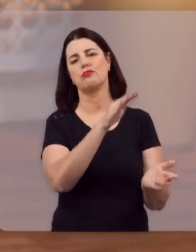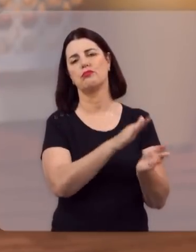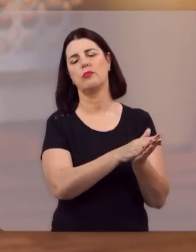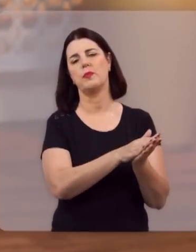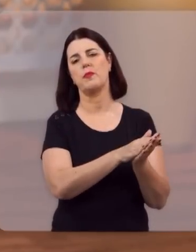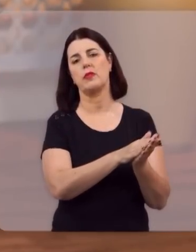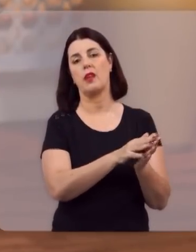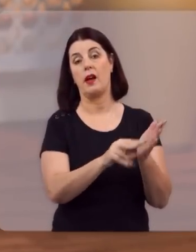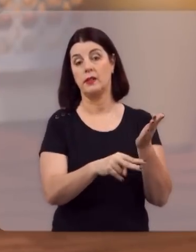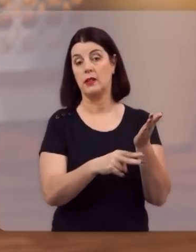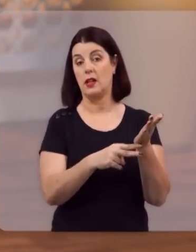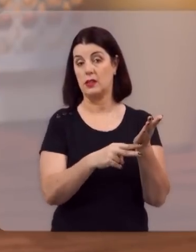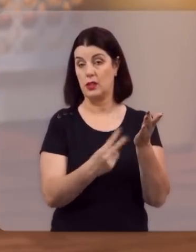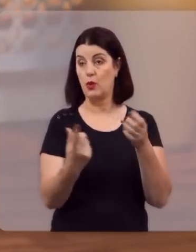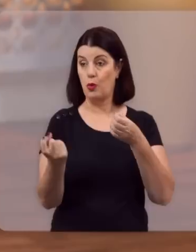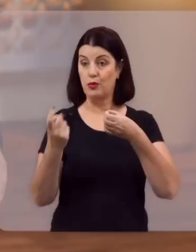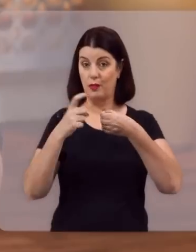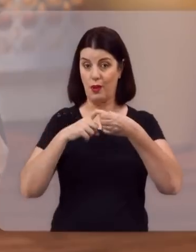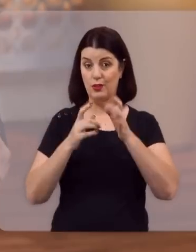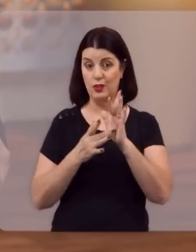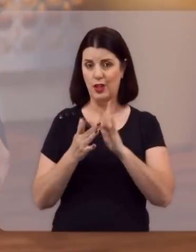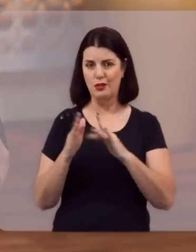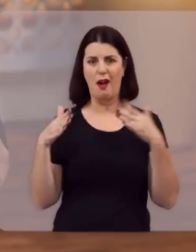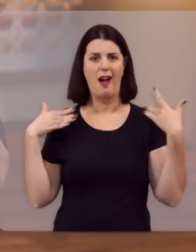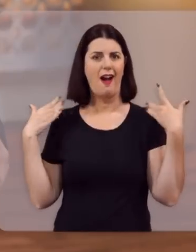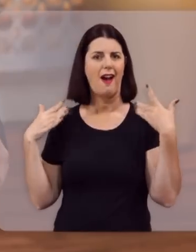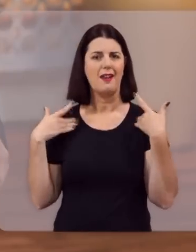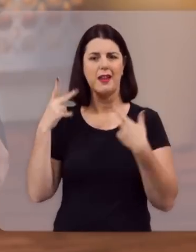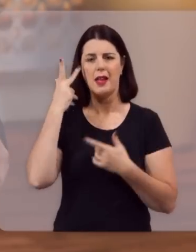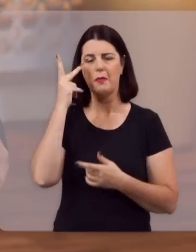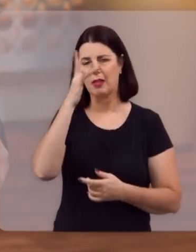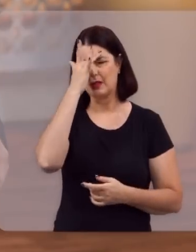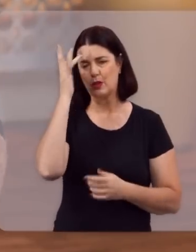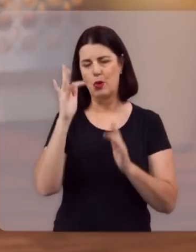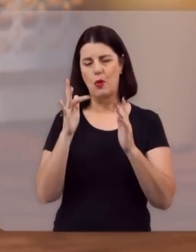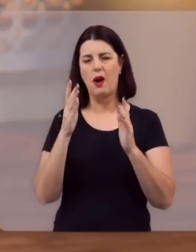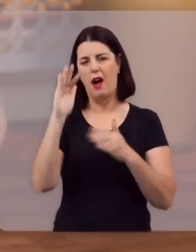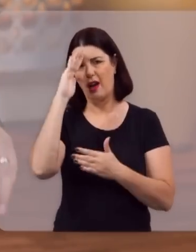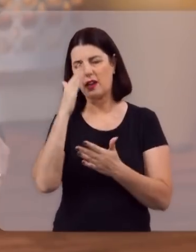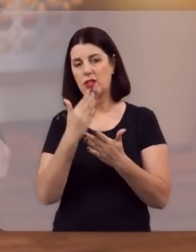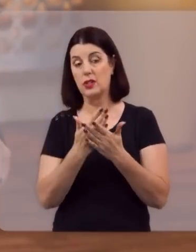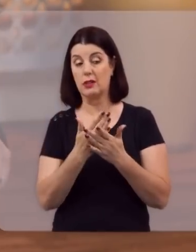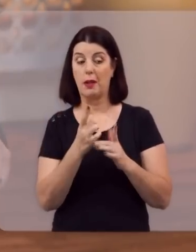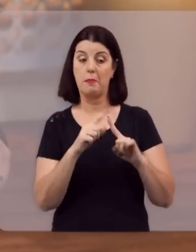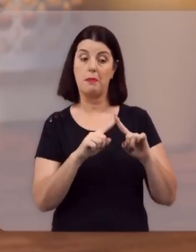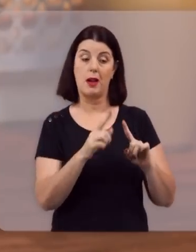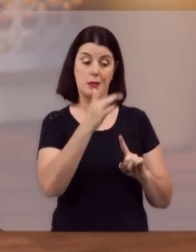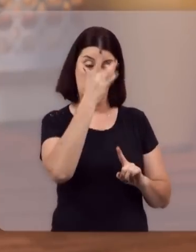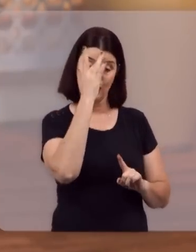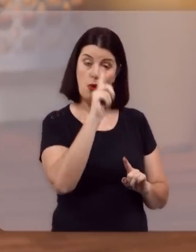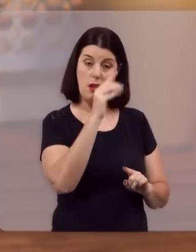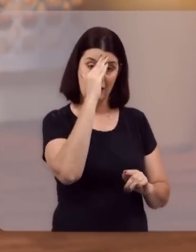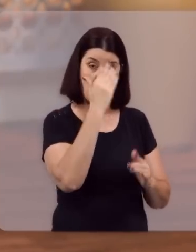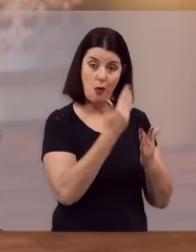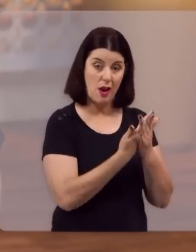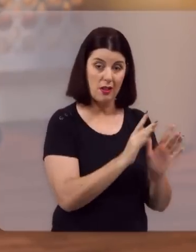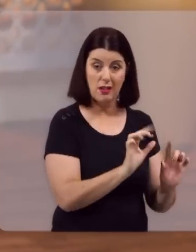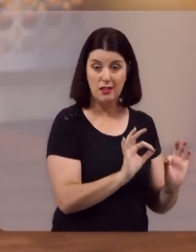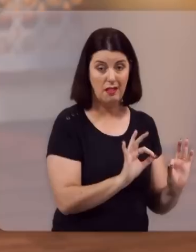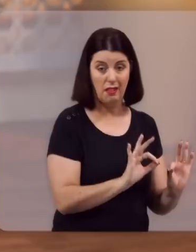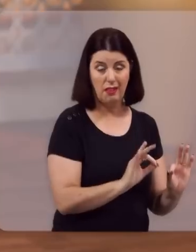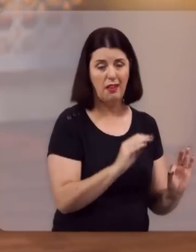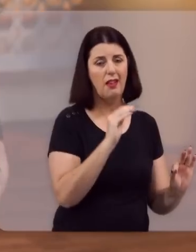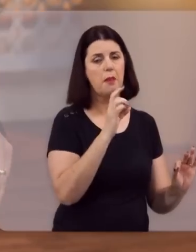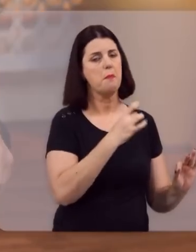vinda de Jesus é motivo de grande alegria para os que creem, mas deve ser motivo de grande temor para os que não creem. Então, que as pessoas venham